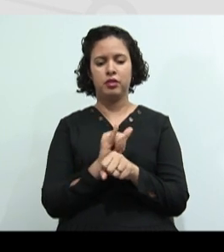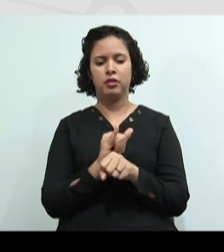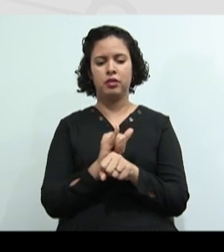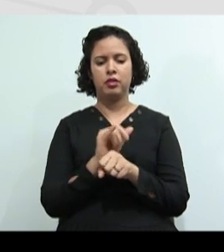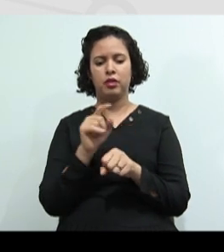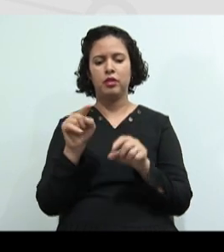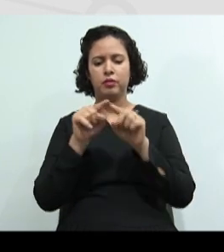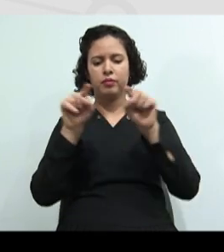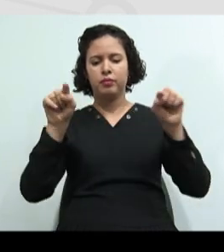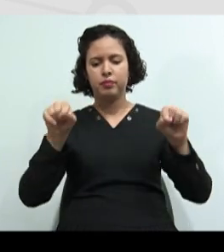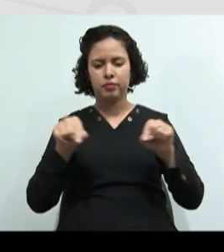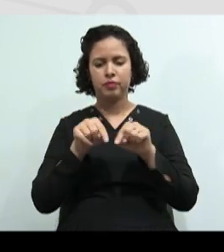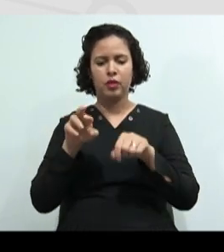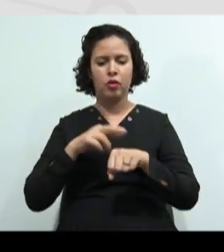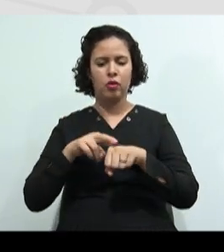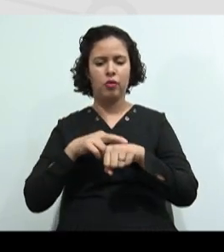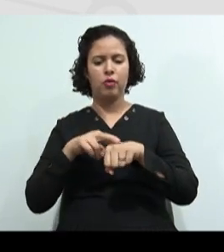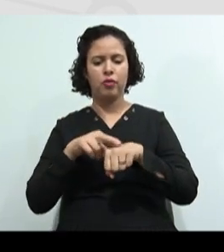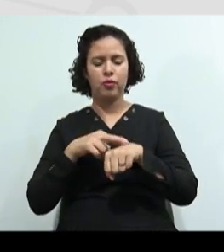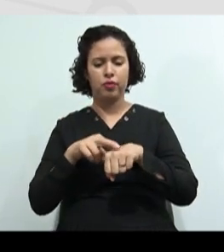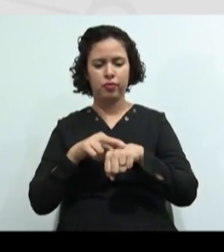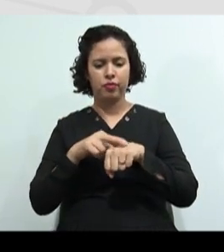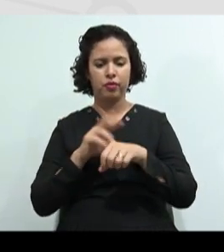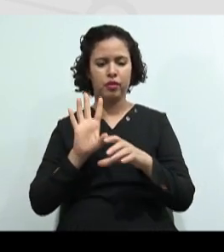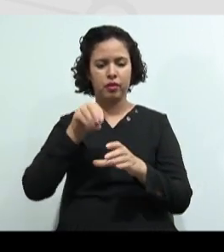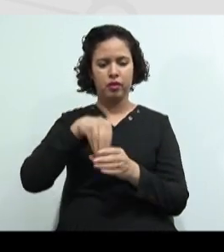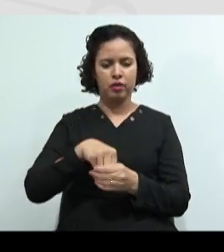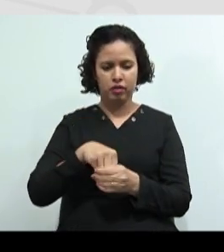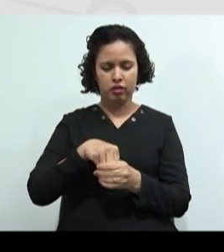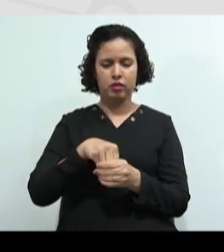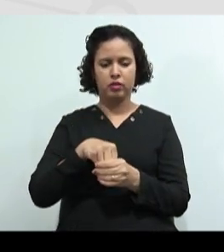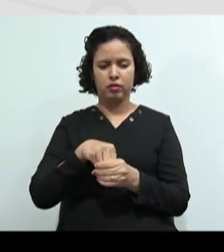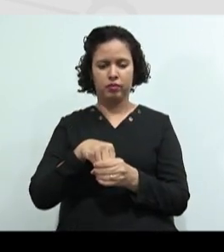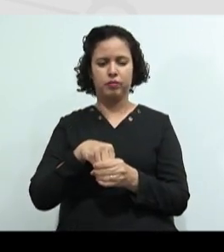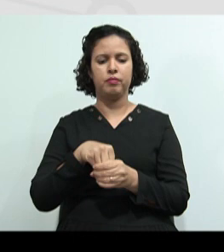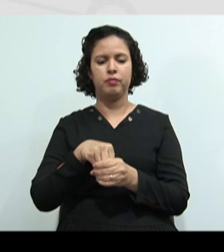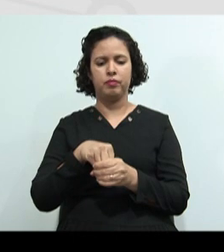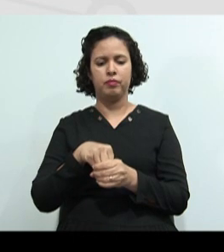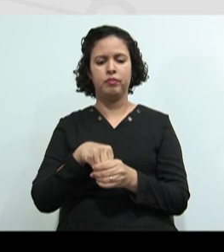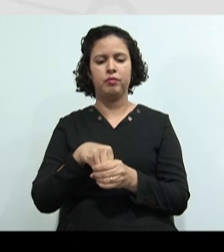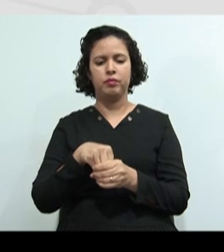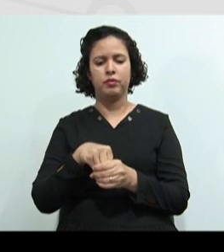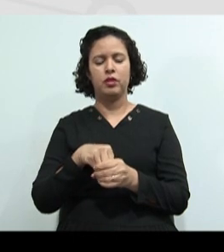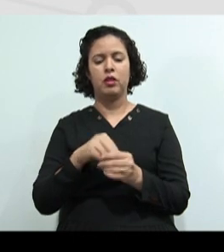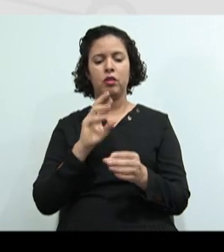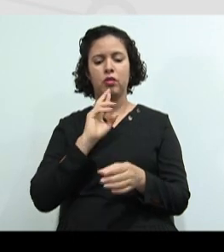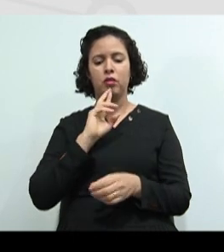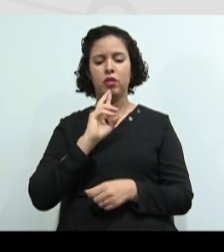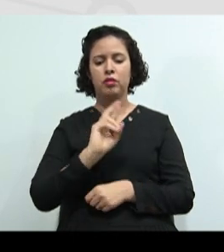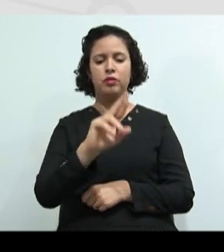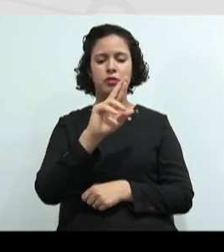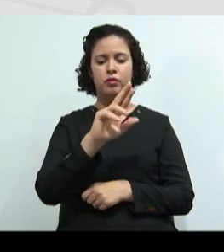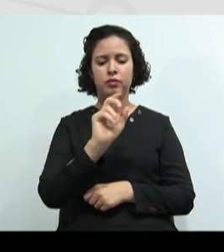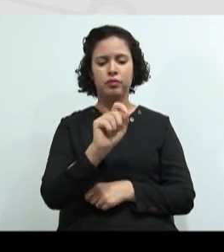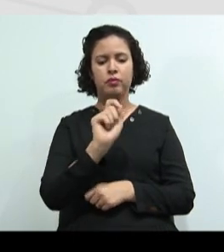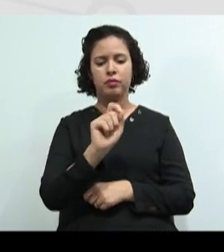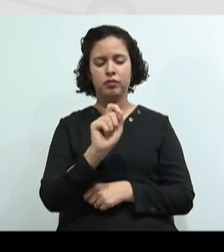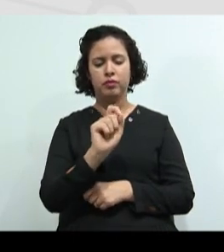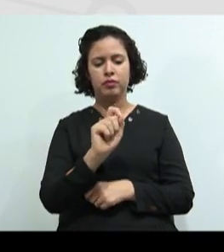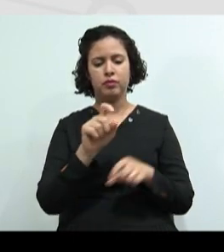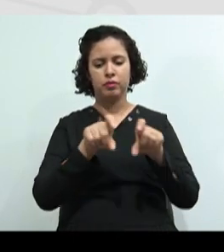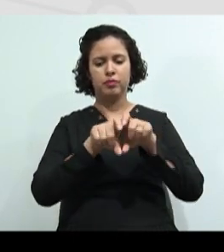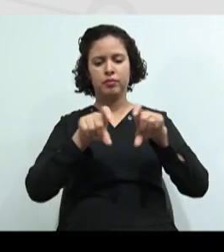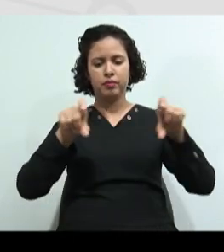aqui são objetivos estratégicos dentro de determinada perspectiva, que o resultado deles vai